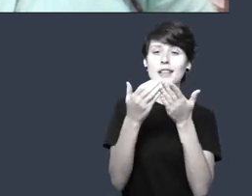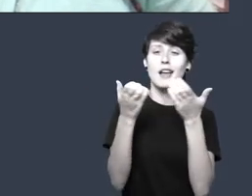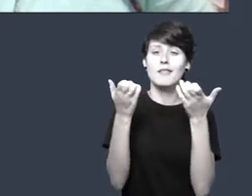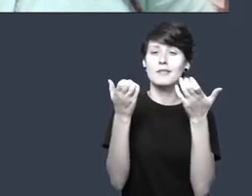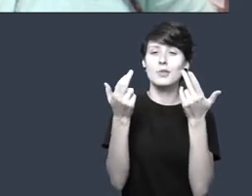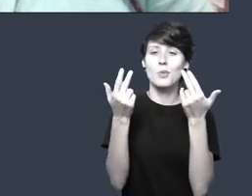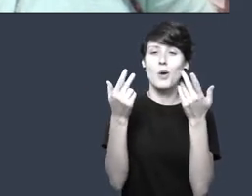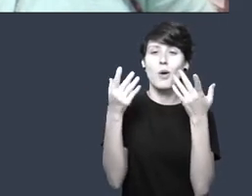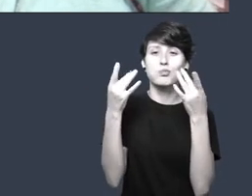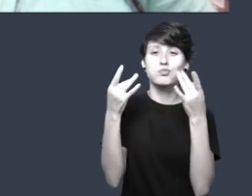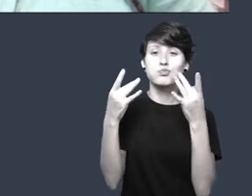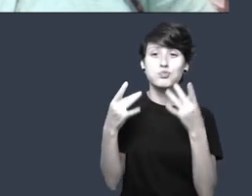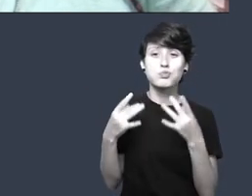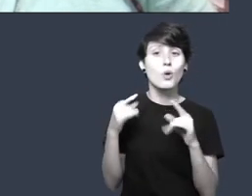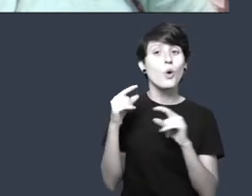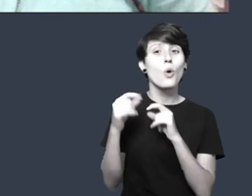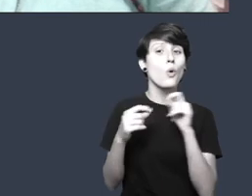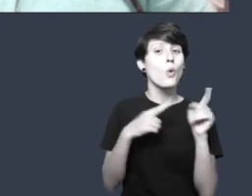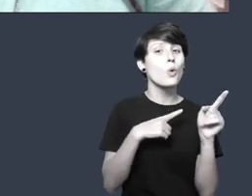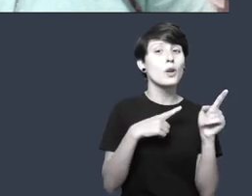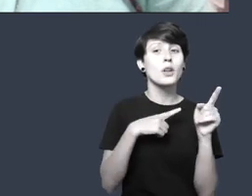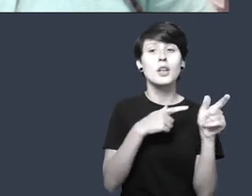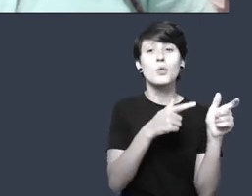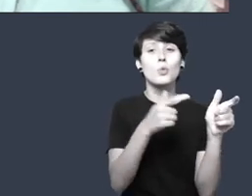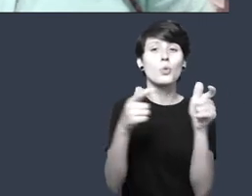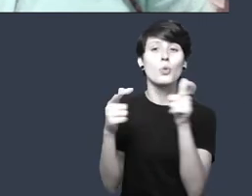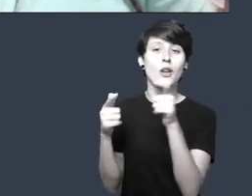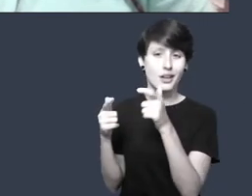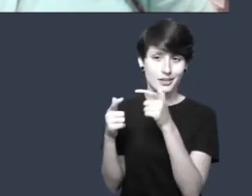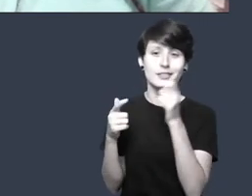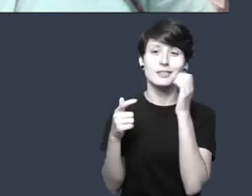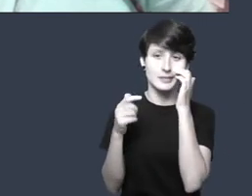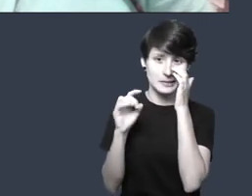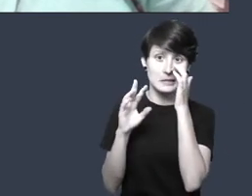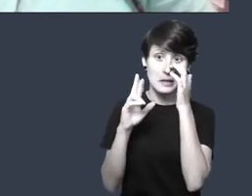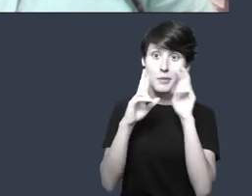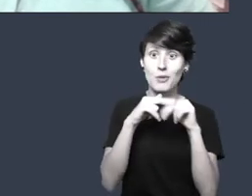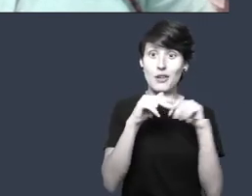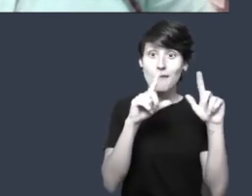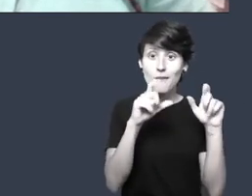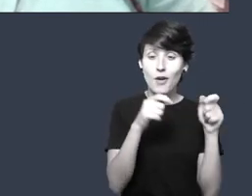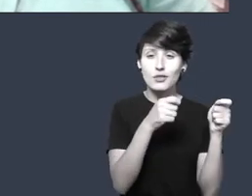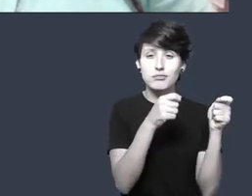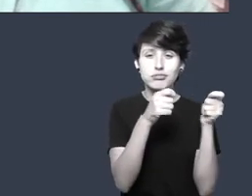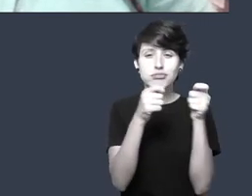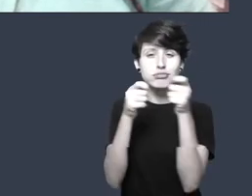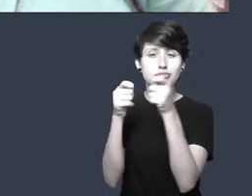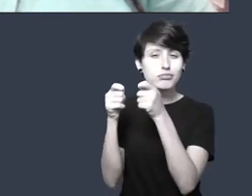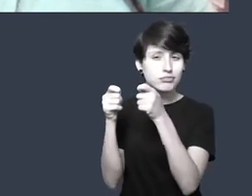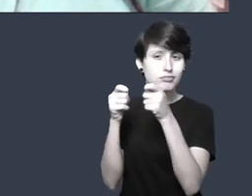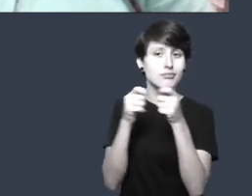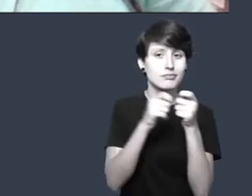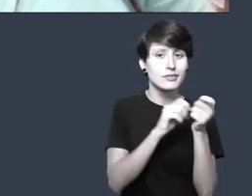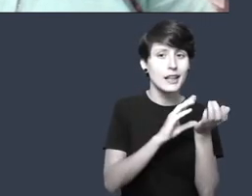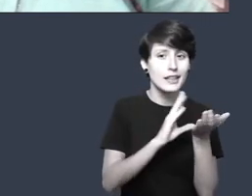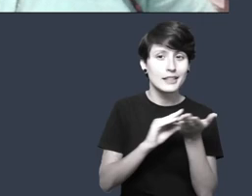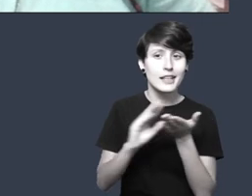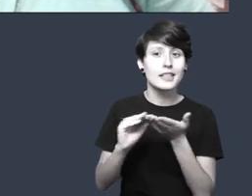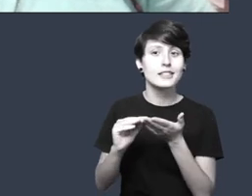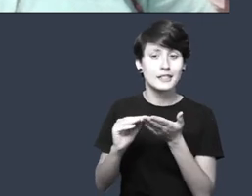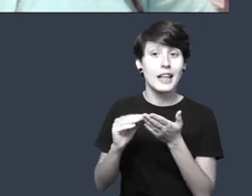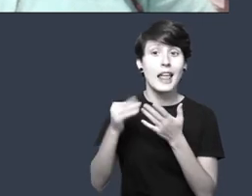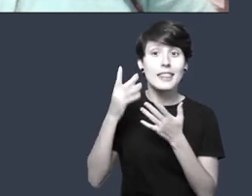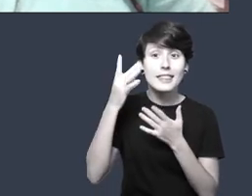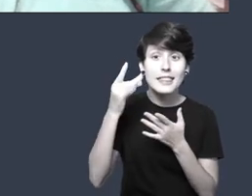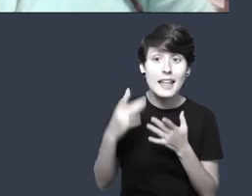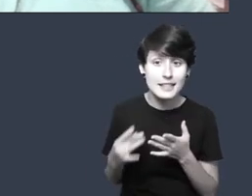ele começava a descrever o que tinha nesse seu ambiente, né? Então só a partir das fotos ele fazia a transcrição, né? Descrição